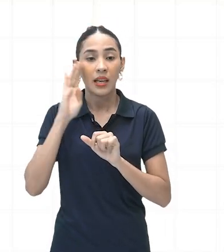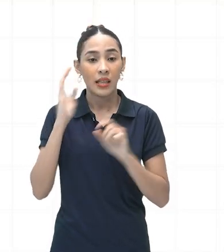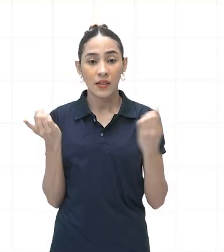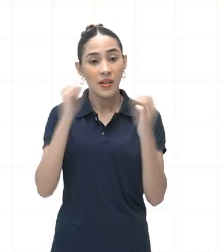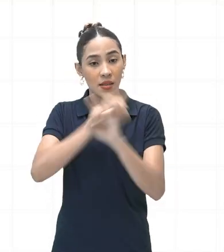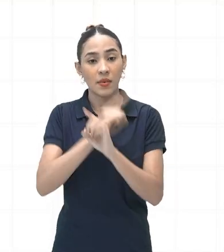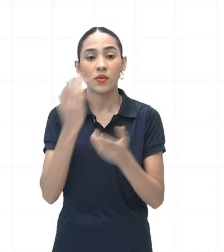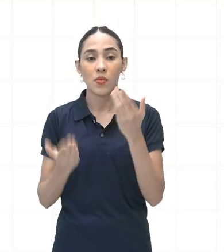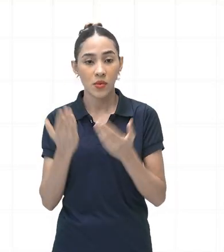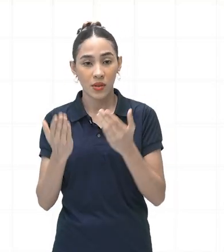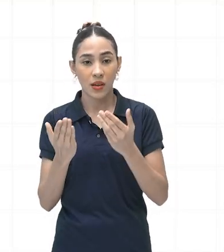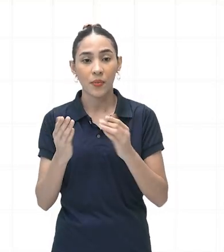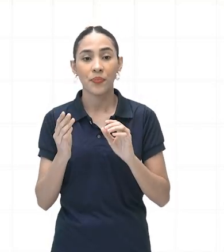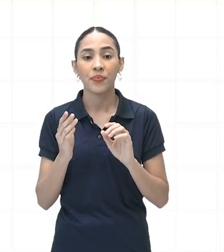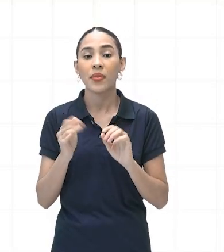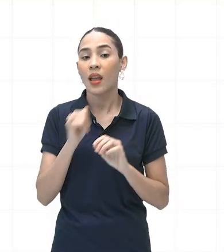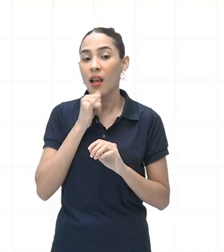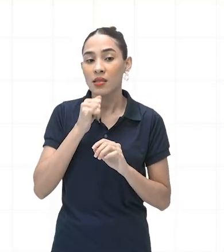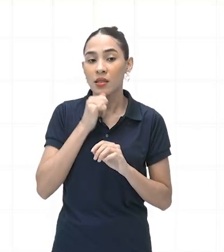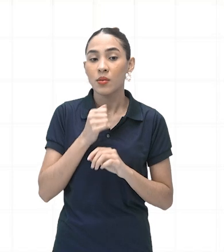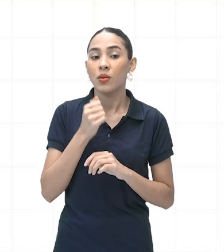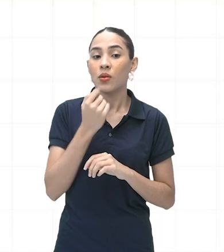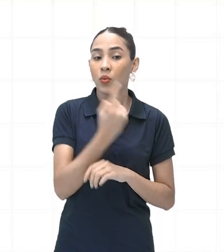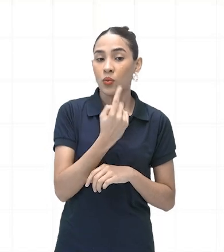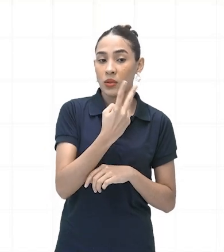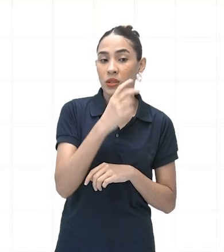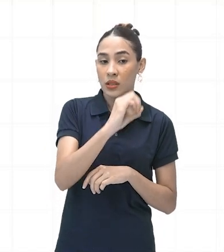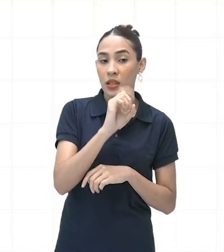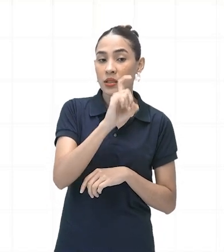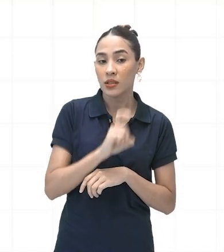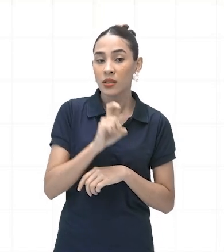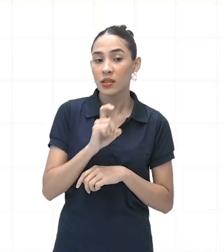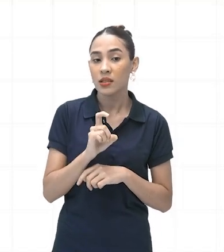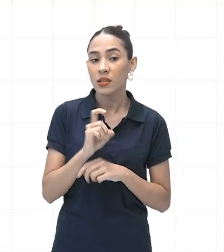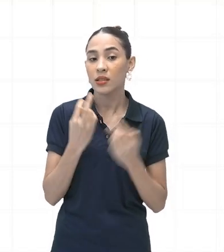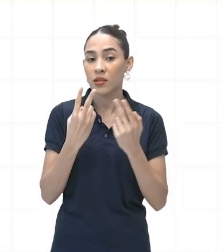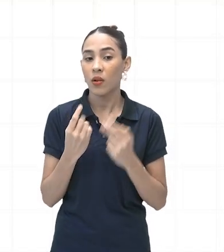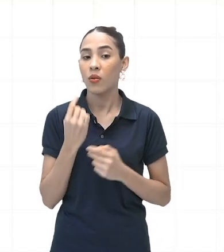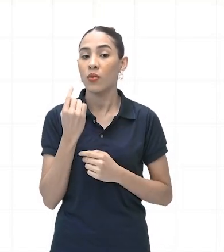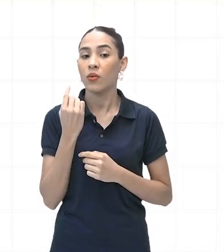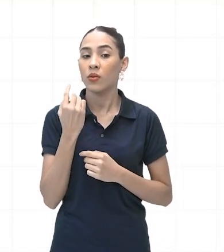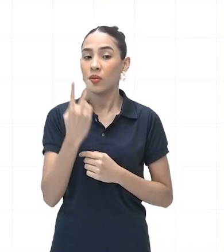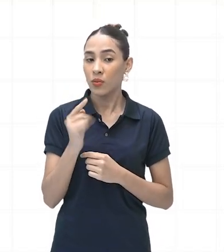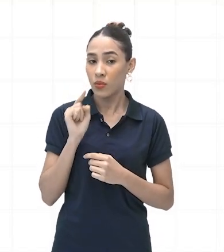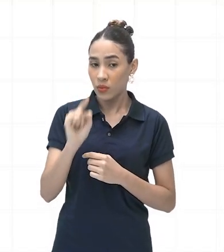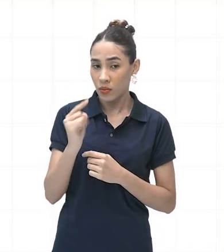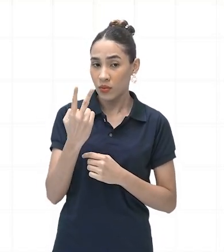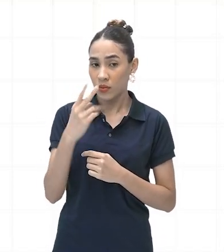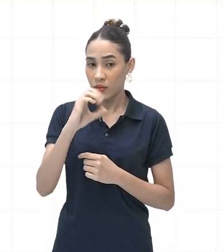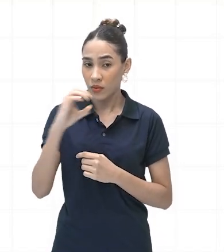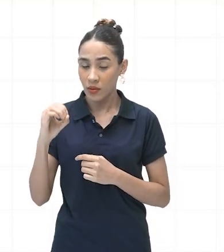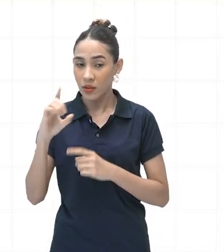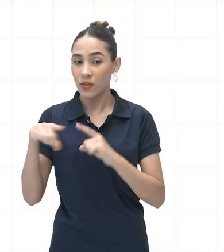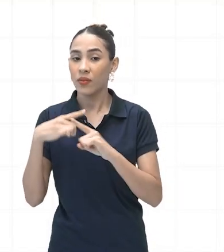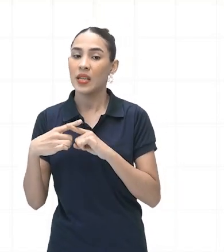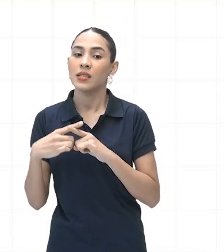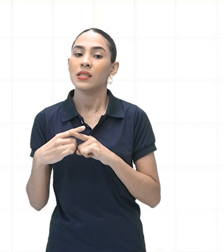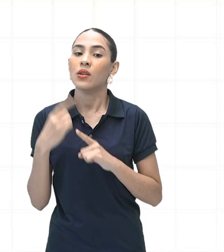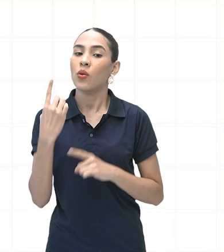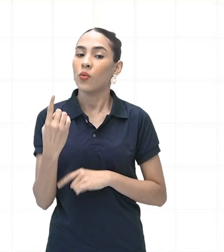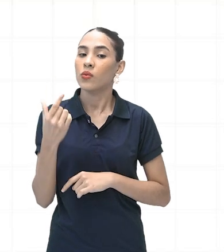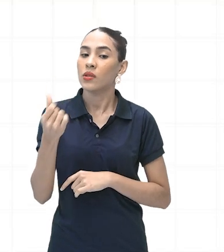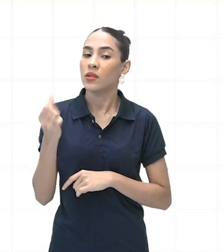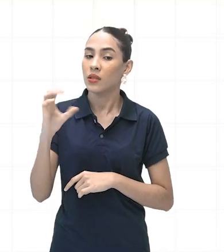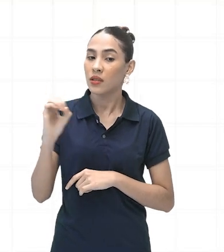proporcionais. Tudo bem, então vai ficar 120x vezes 1.200 vezes 160.